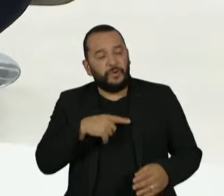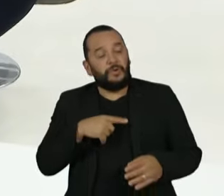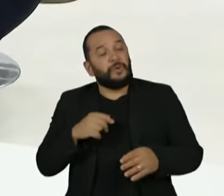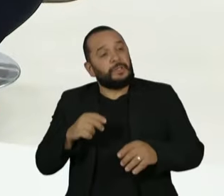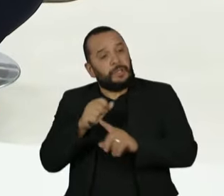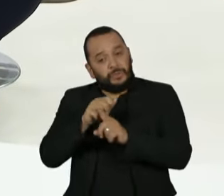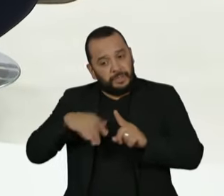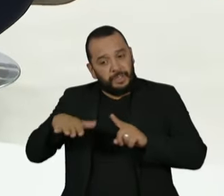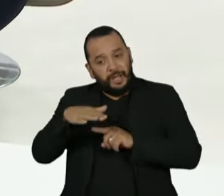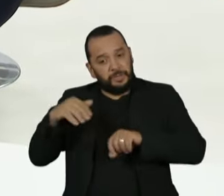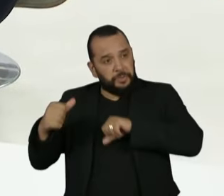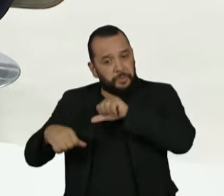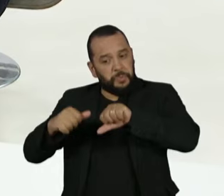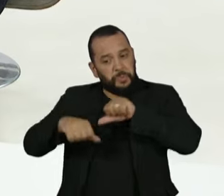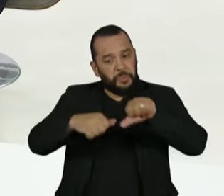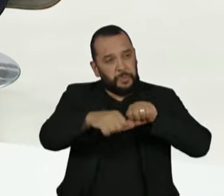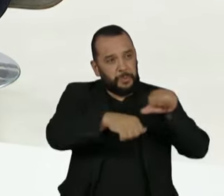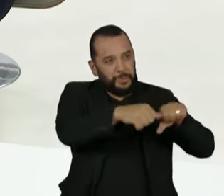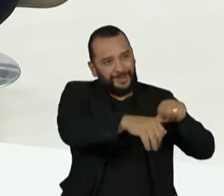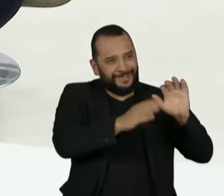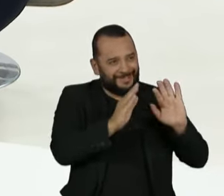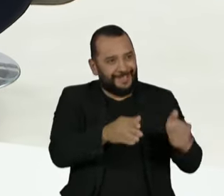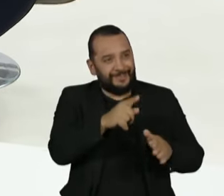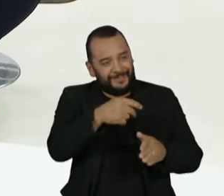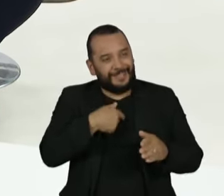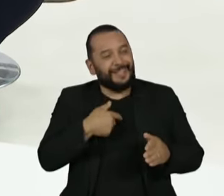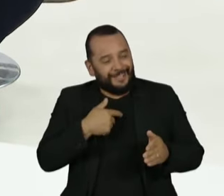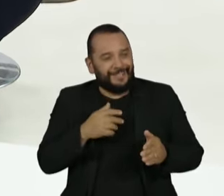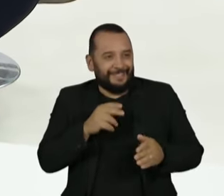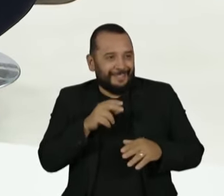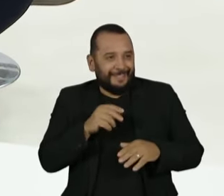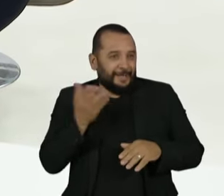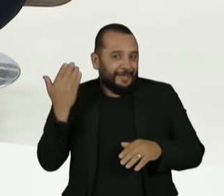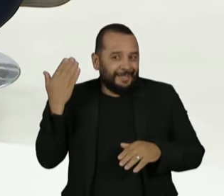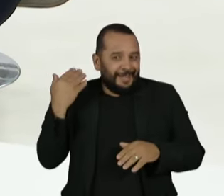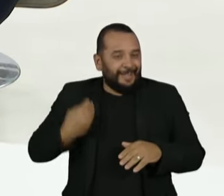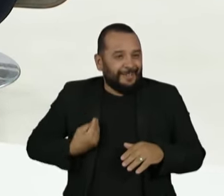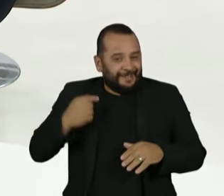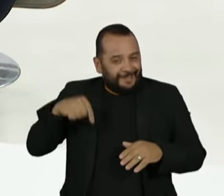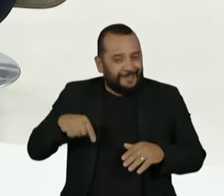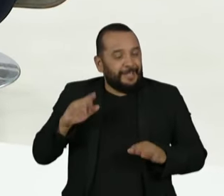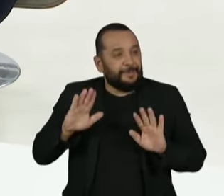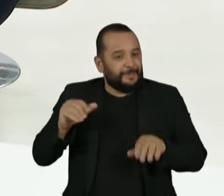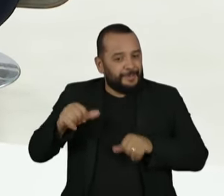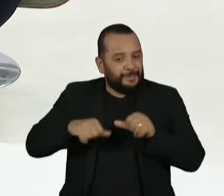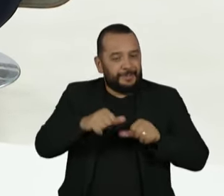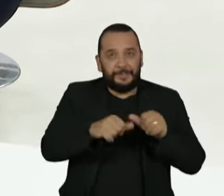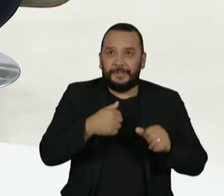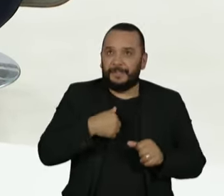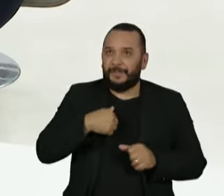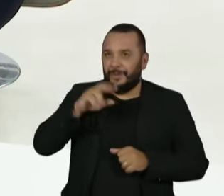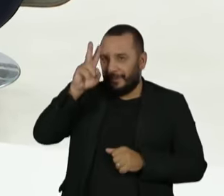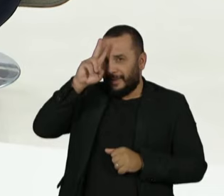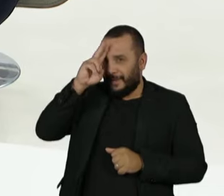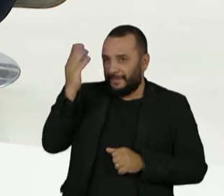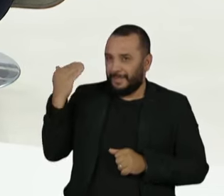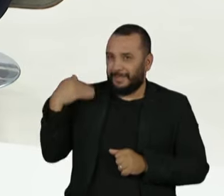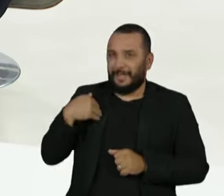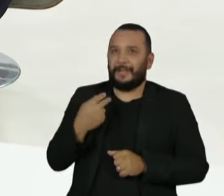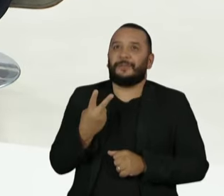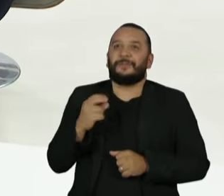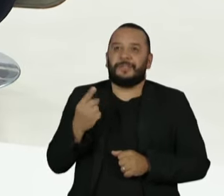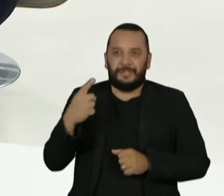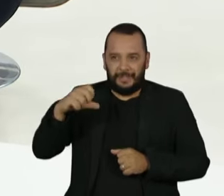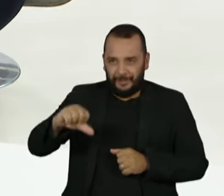desde que você sentou aí pela última vez muito pelo convite e eu sentei aqui pelo última vez em 2019